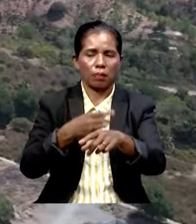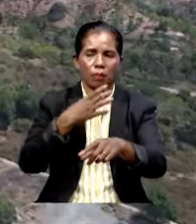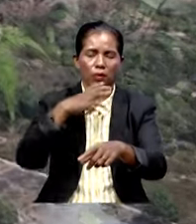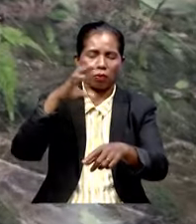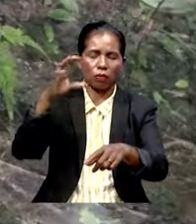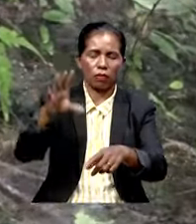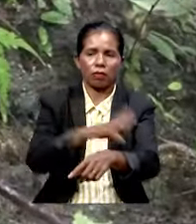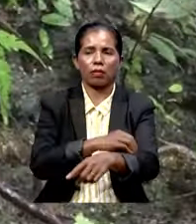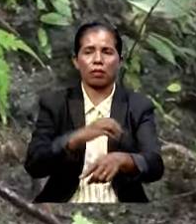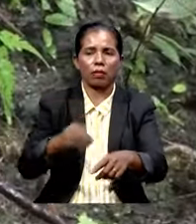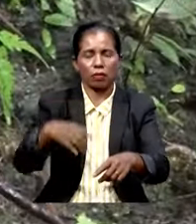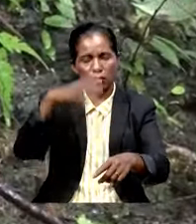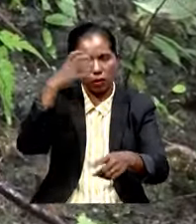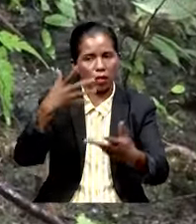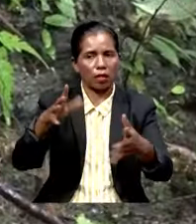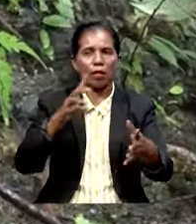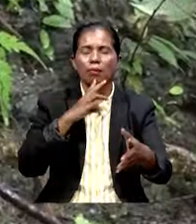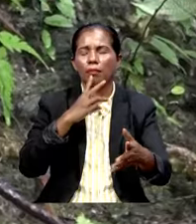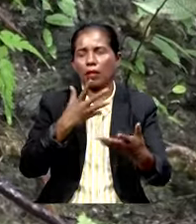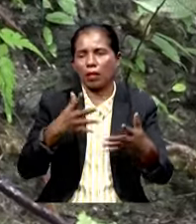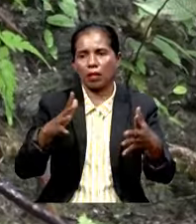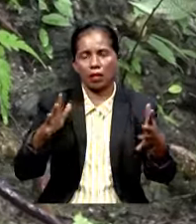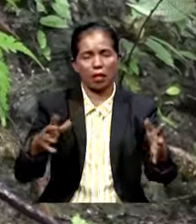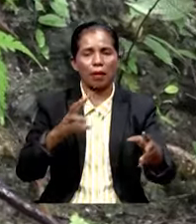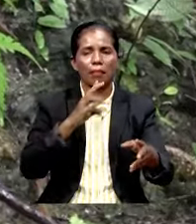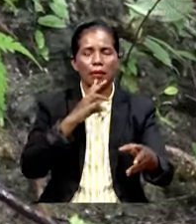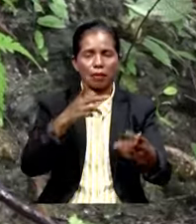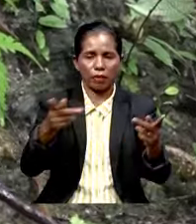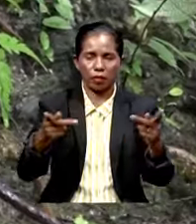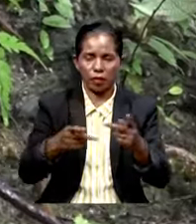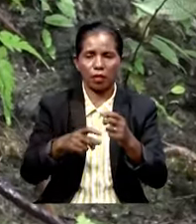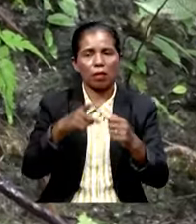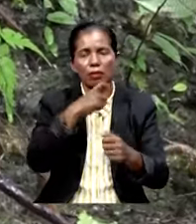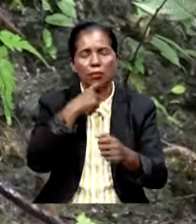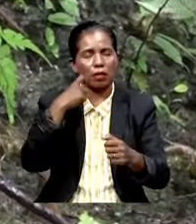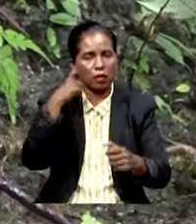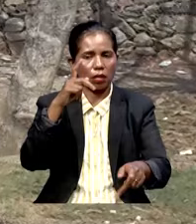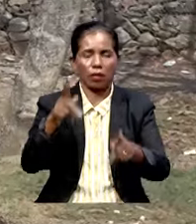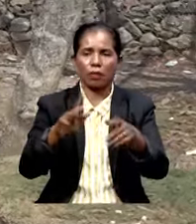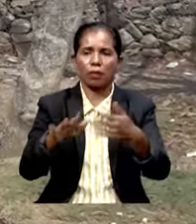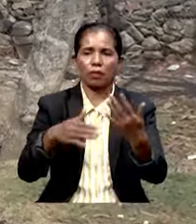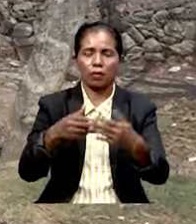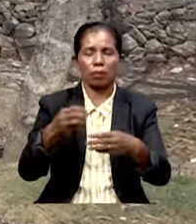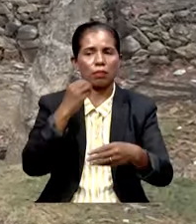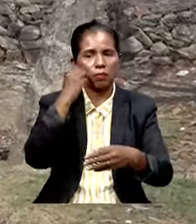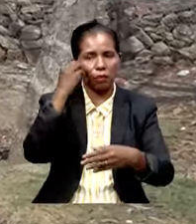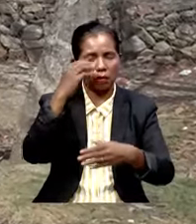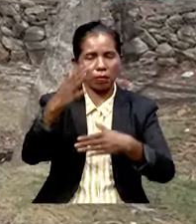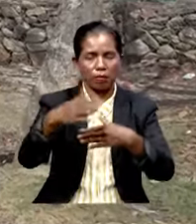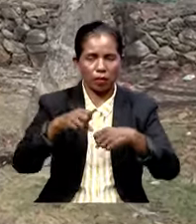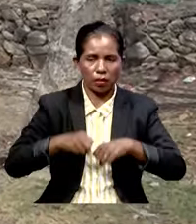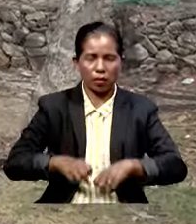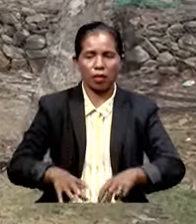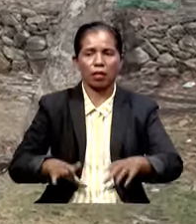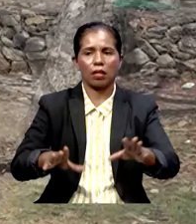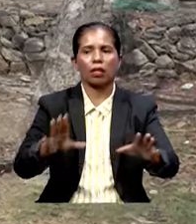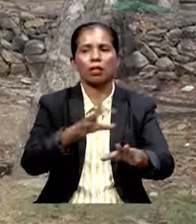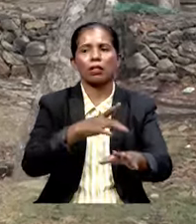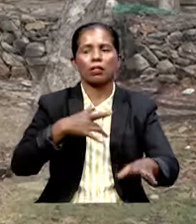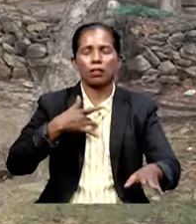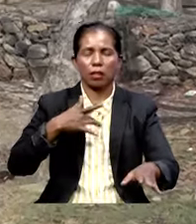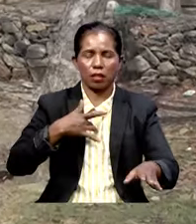narok nebe ha menos be mos, be matan sira come samaran, no comunidade sira nebe hela besi ki ha ta sininin,